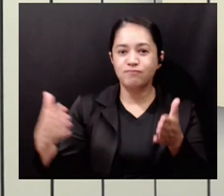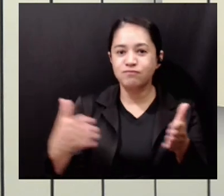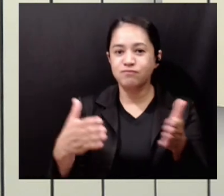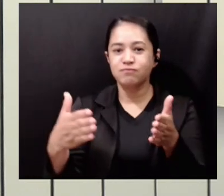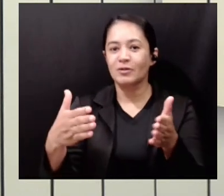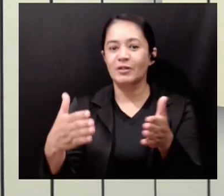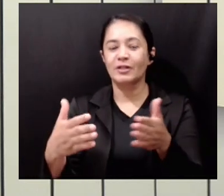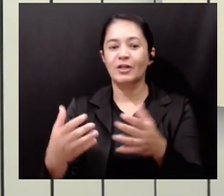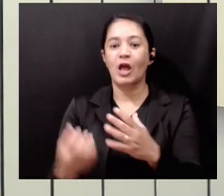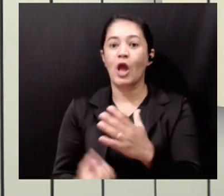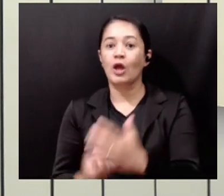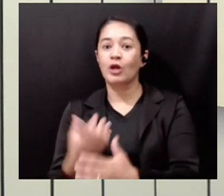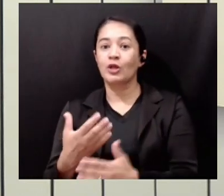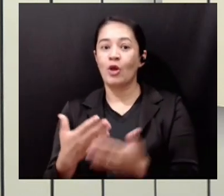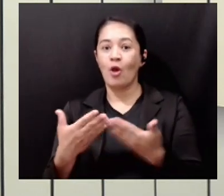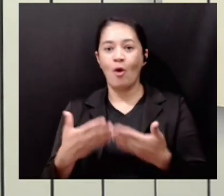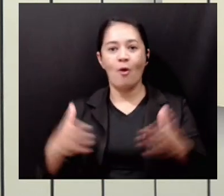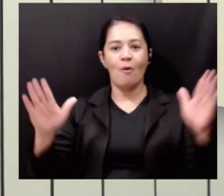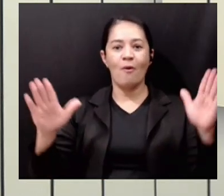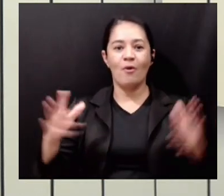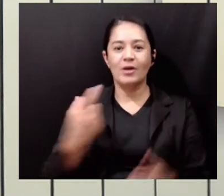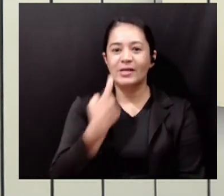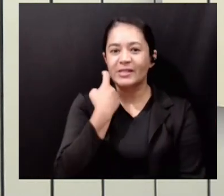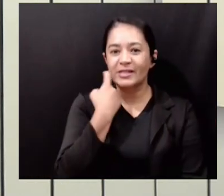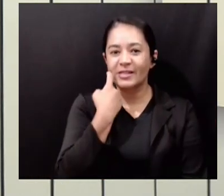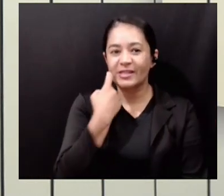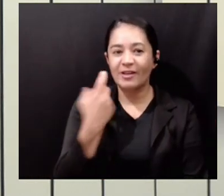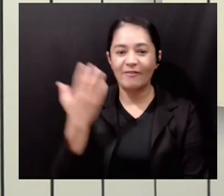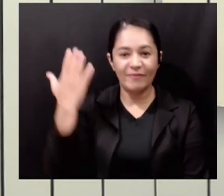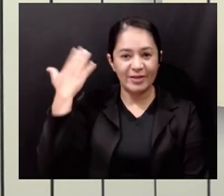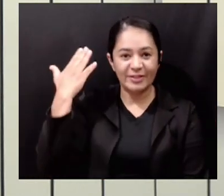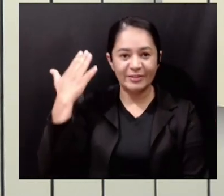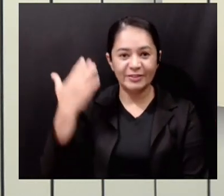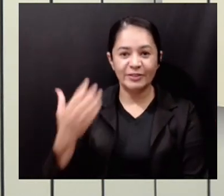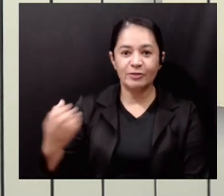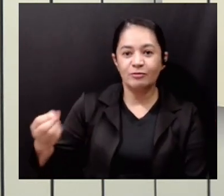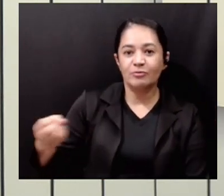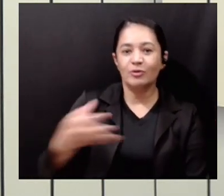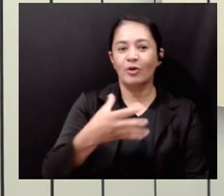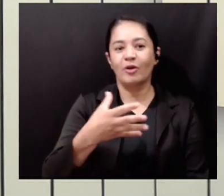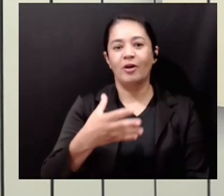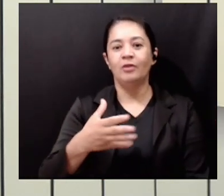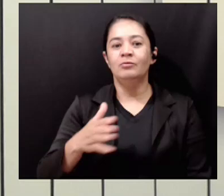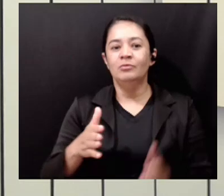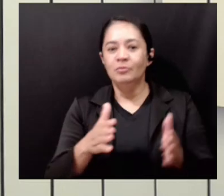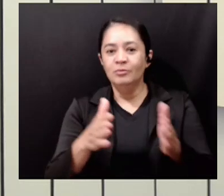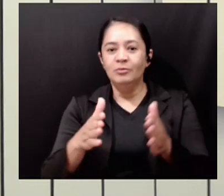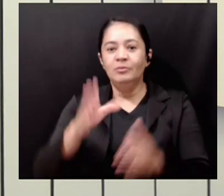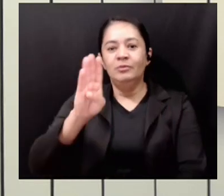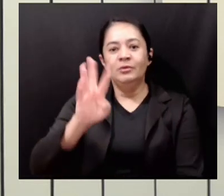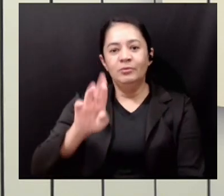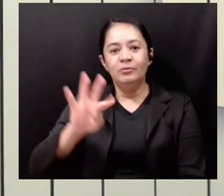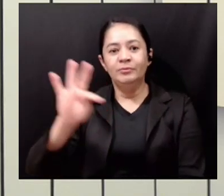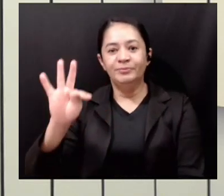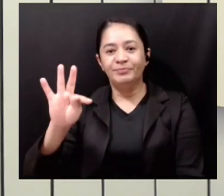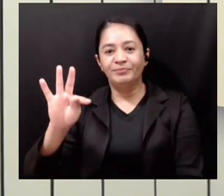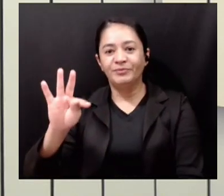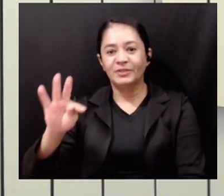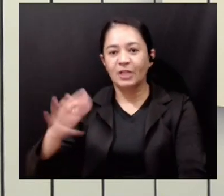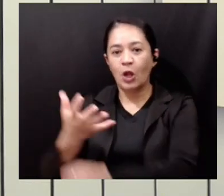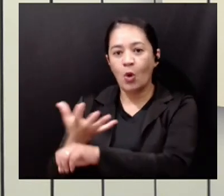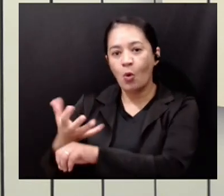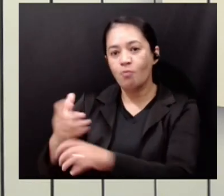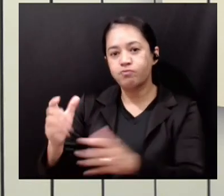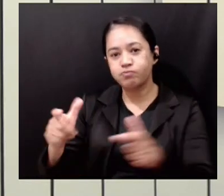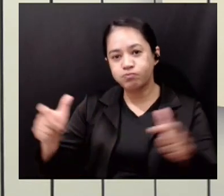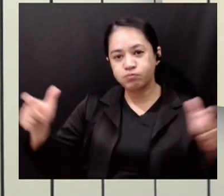sexta-feira mais uma estação no corredor BRT do Campo Grande para transportar o público com